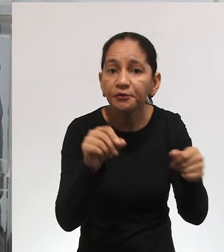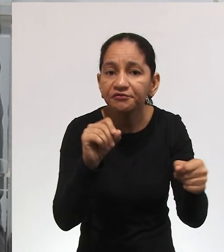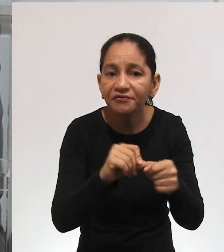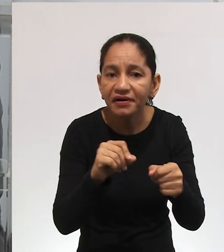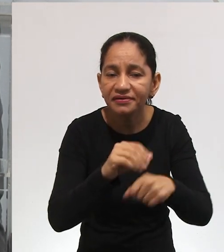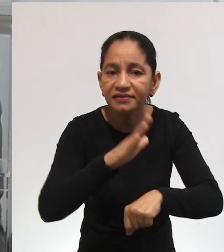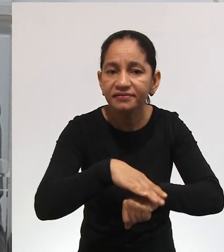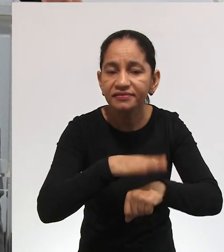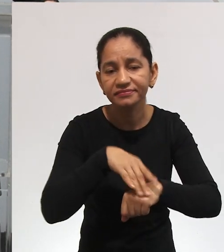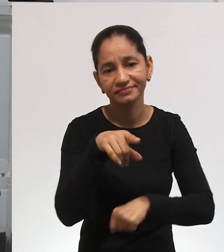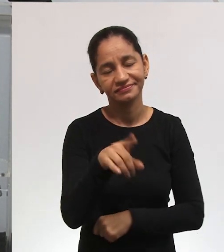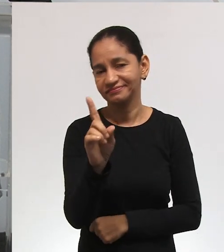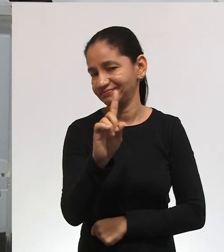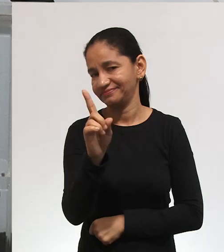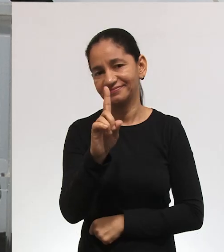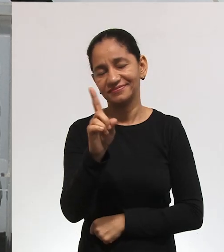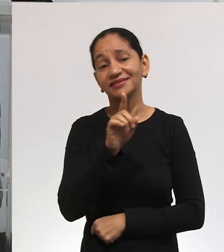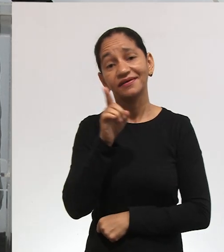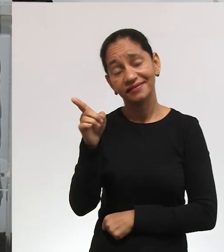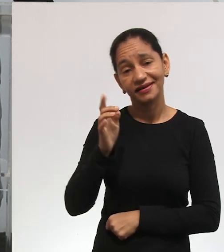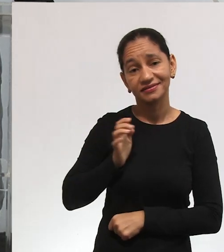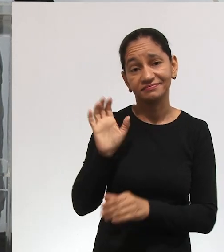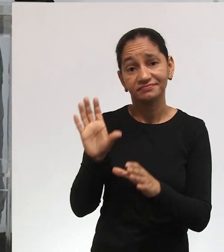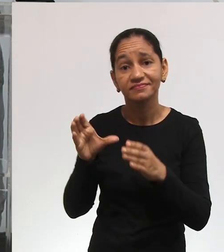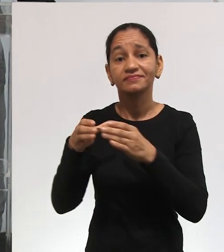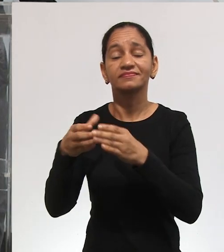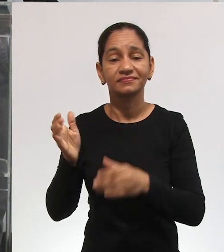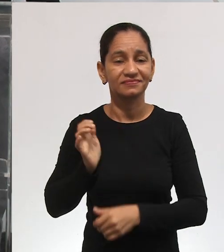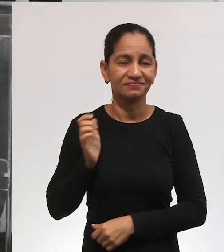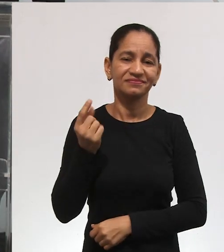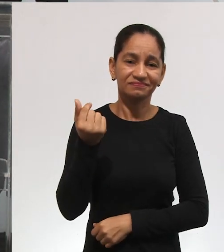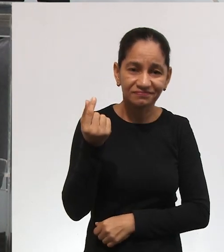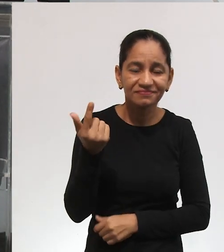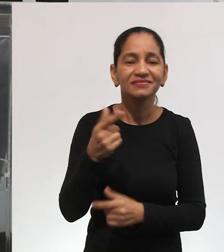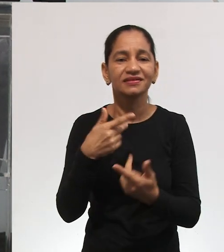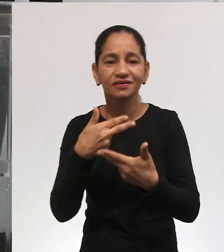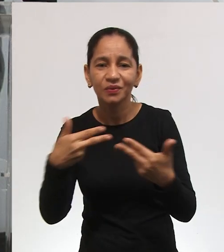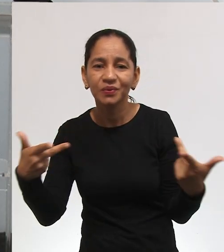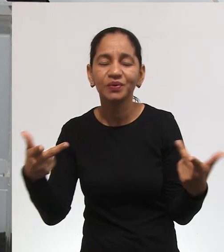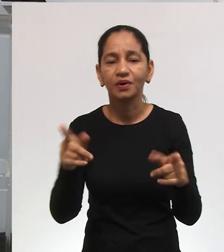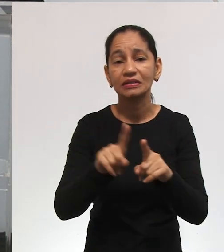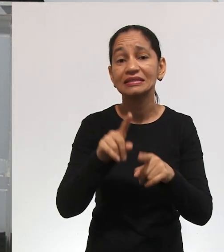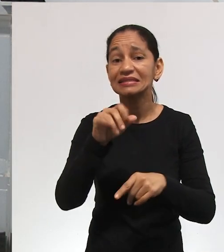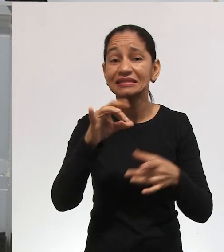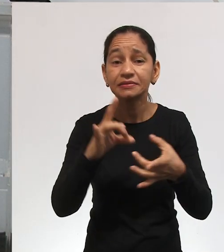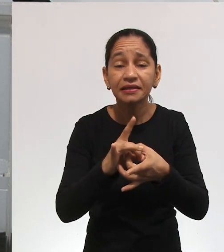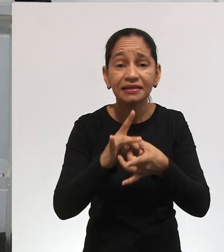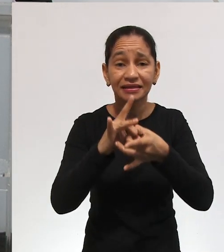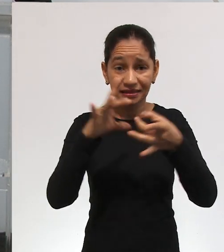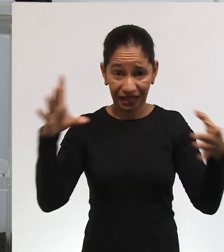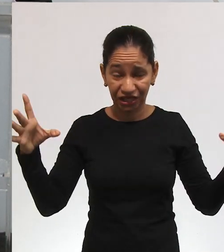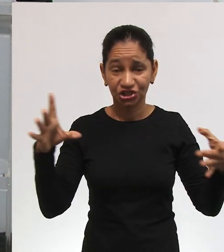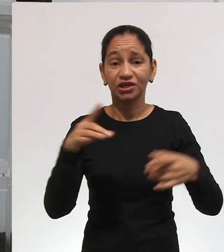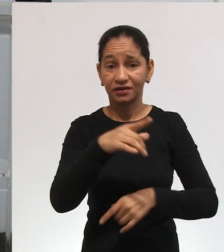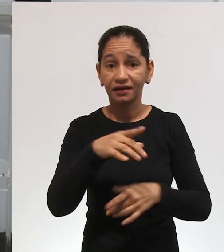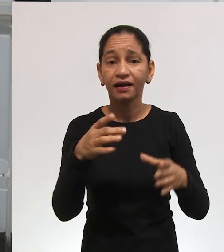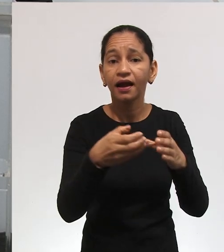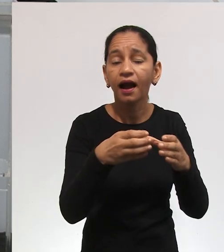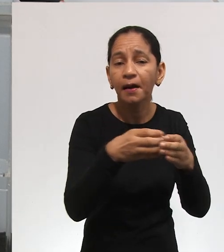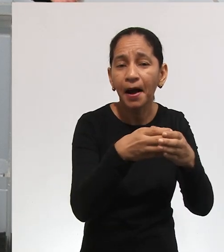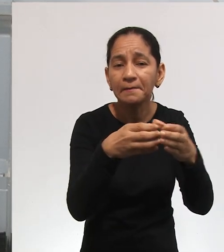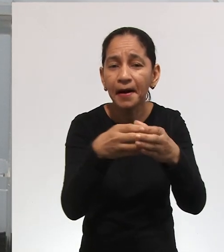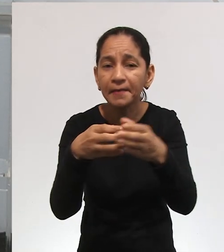revolução. E aí percebam, se eu permito a presença das corporações de ofício e companhagens, eu